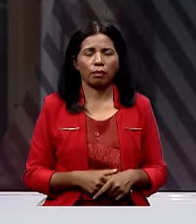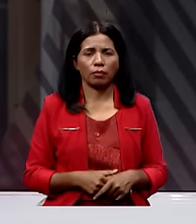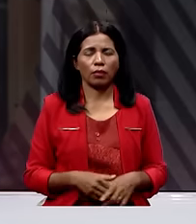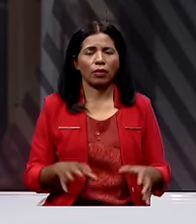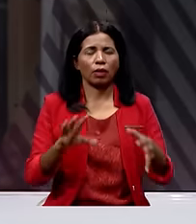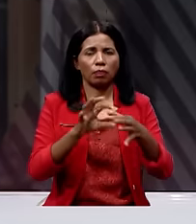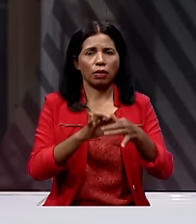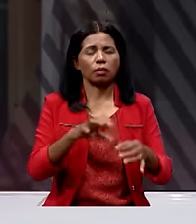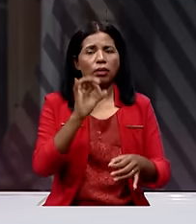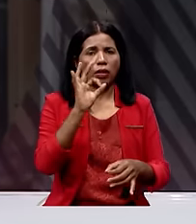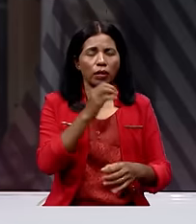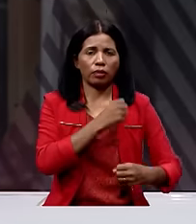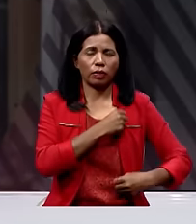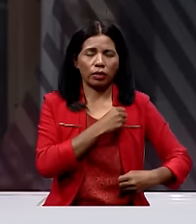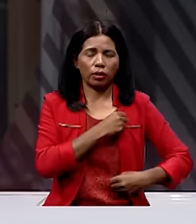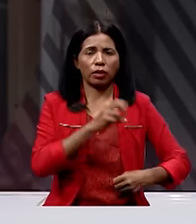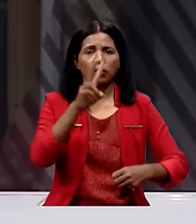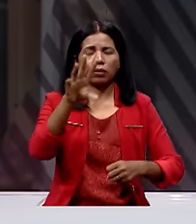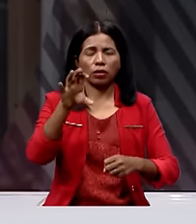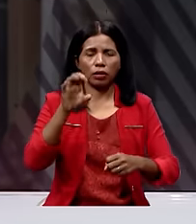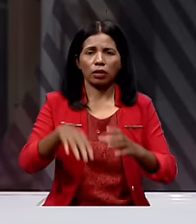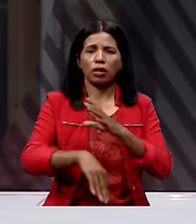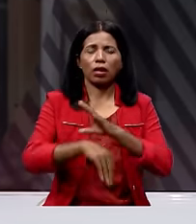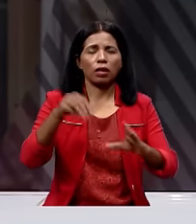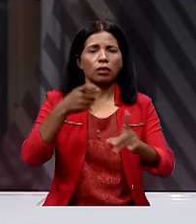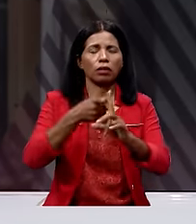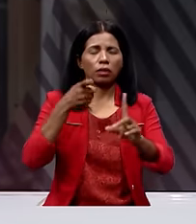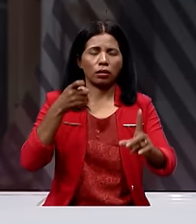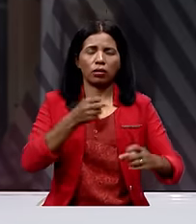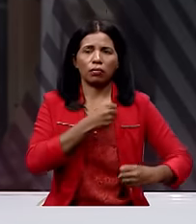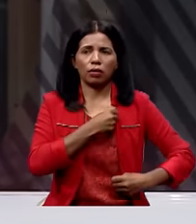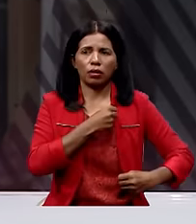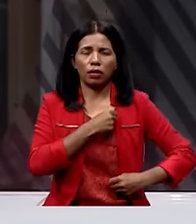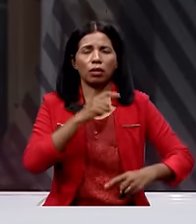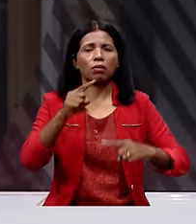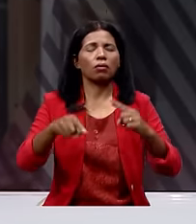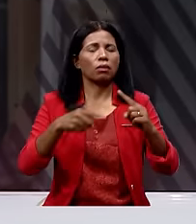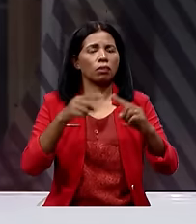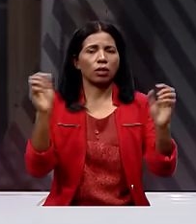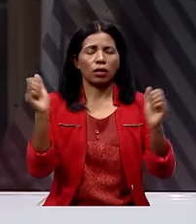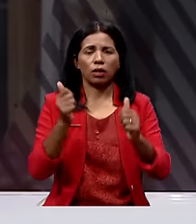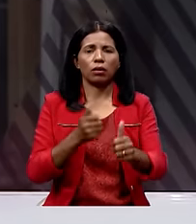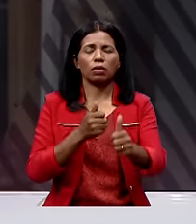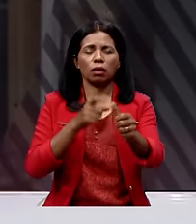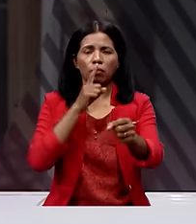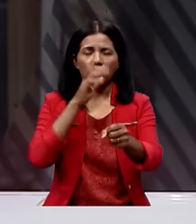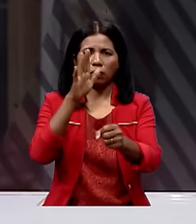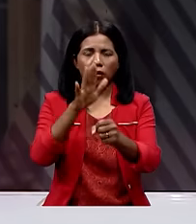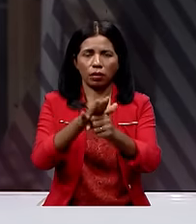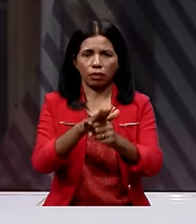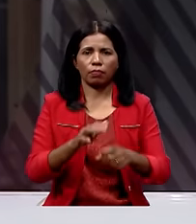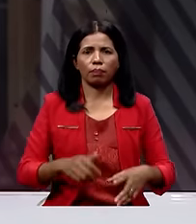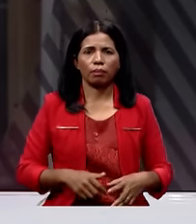Membru FFRTL atus rua resin sesai husi vida militar, banhira la cumpri compromisso